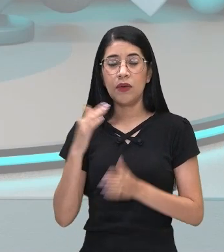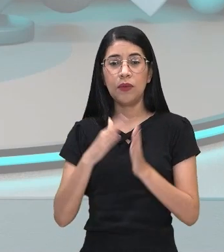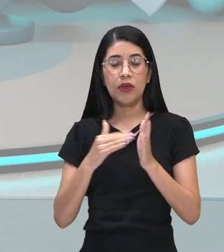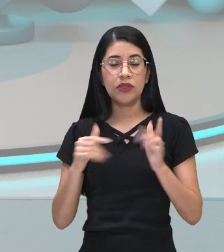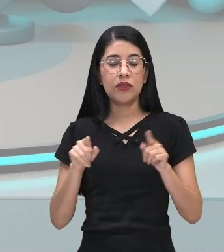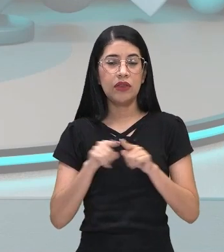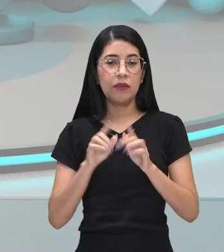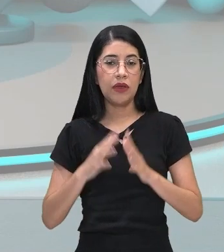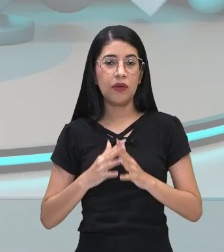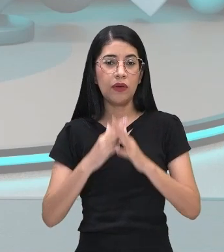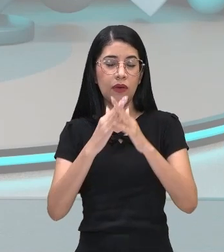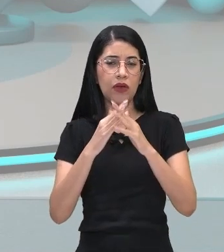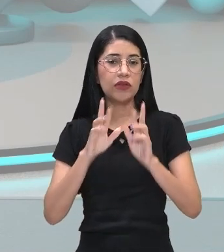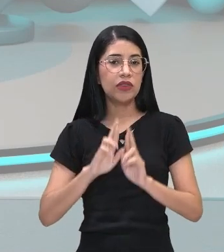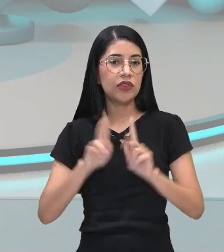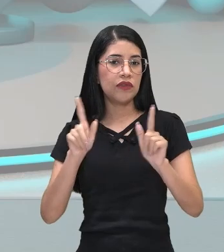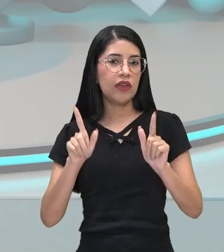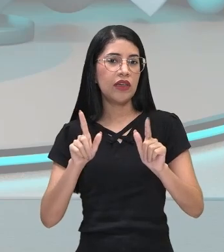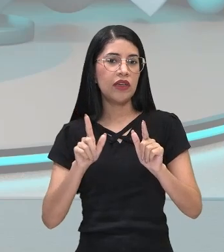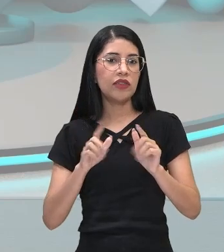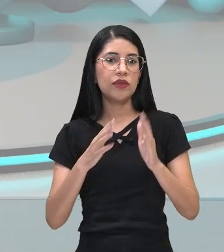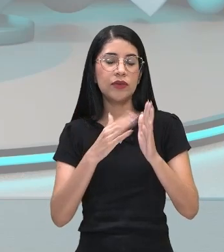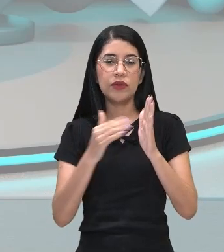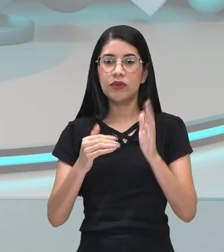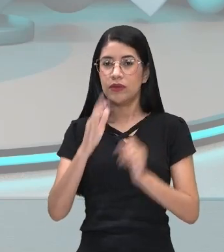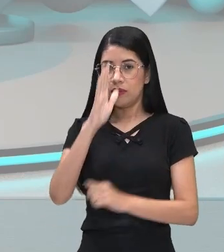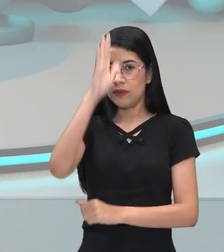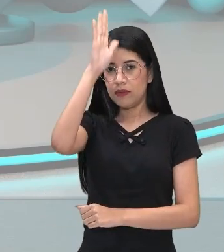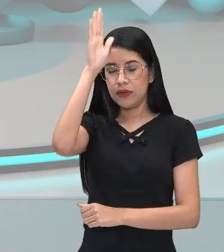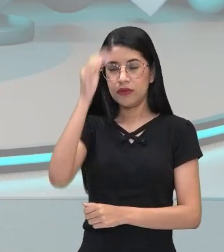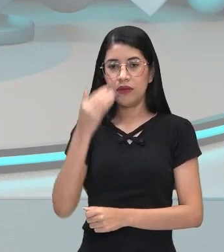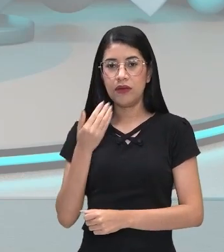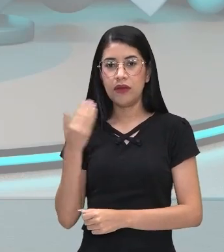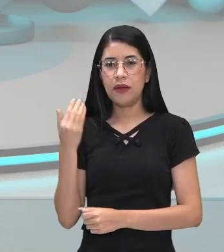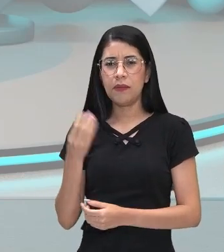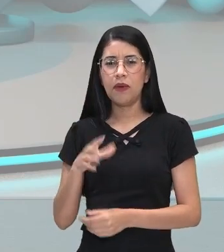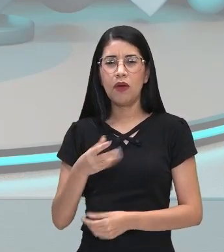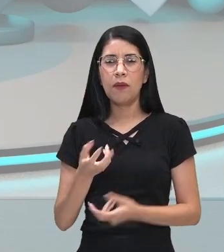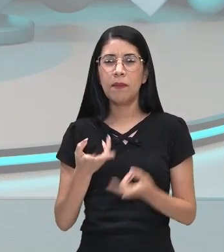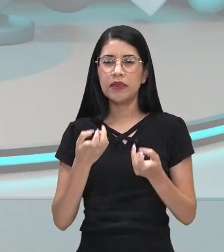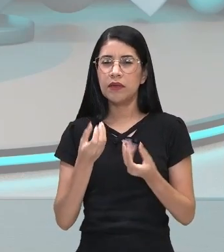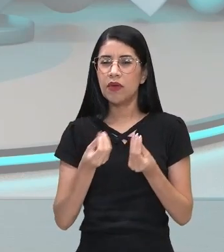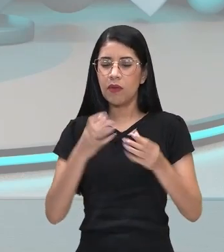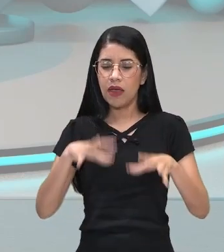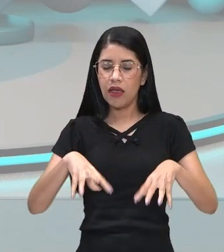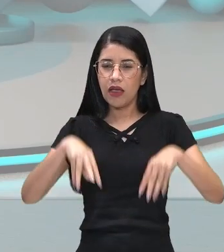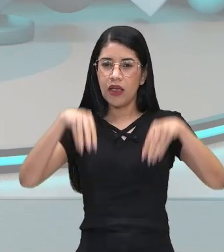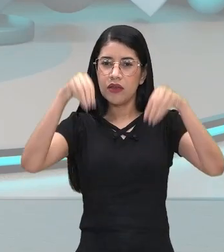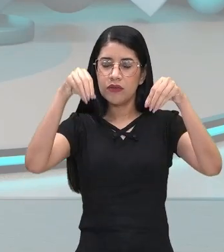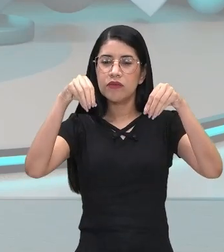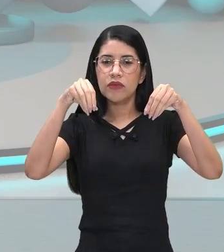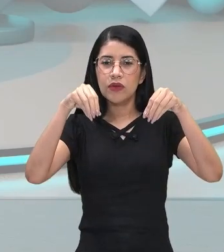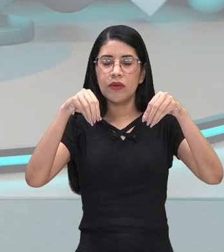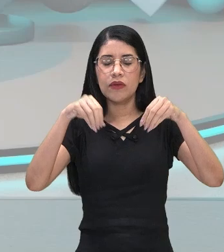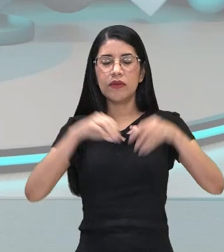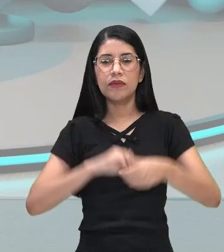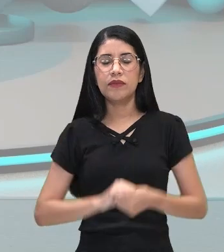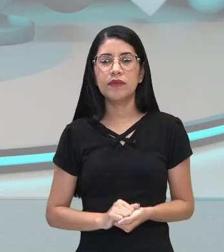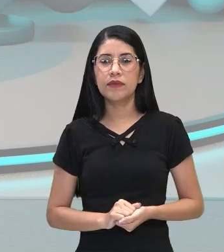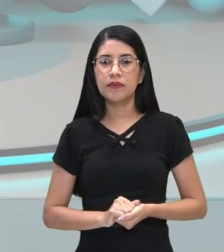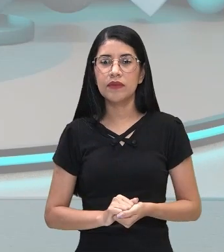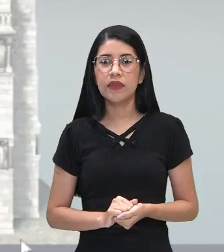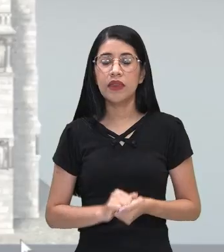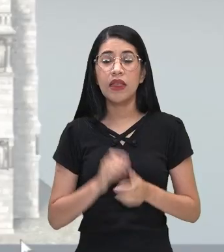gótico, bem diferente do românico. Olha aqui as torres pontiagudas, certo? Aqui